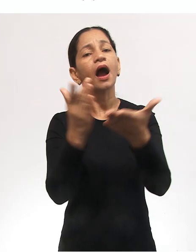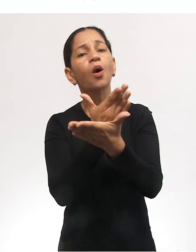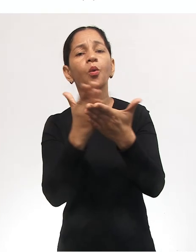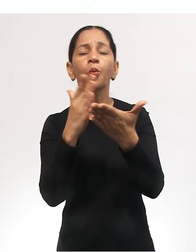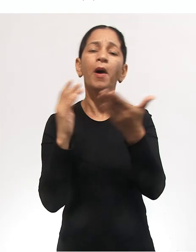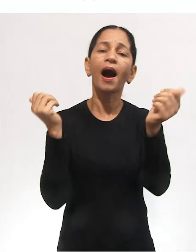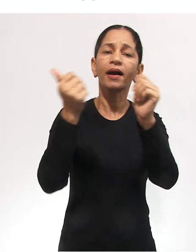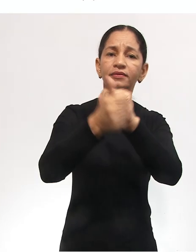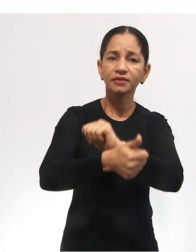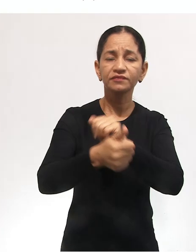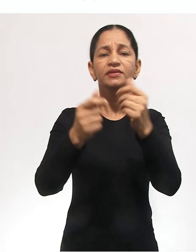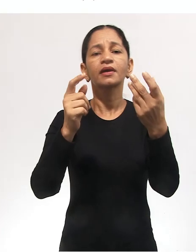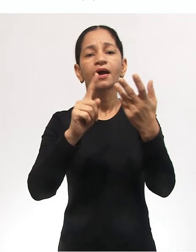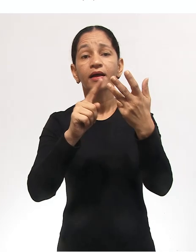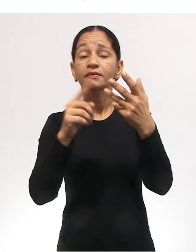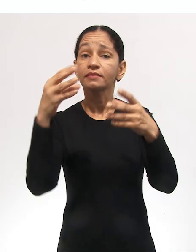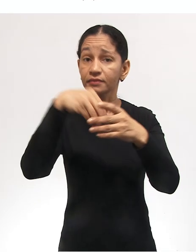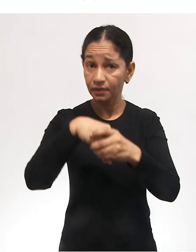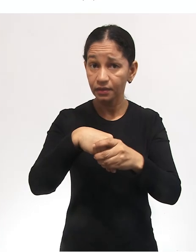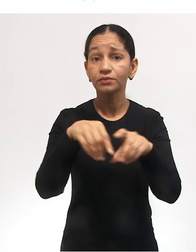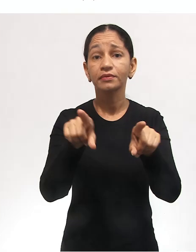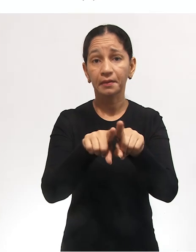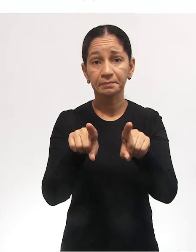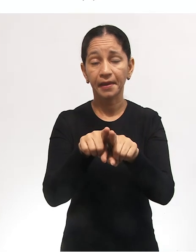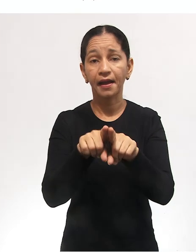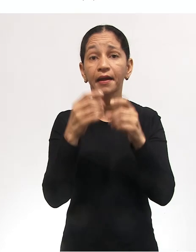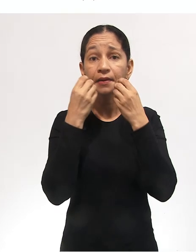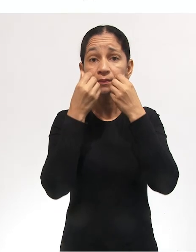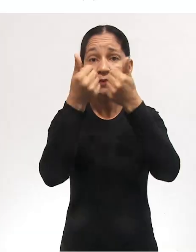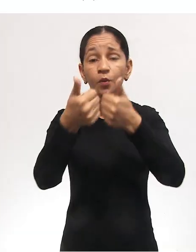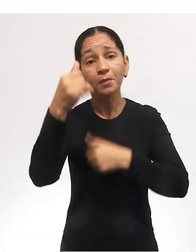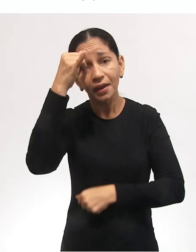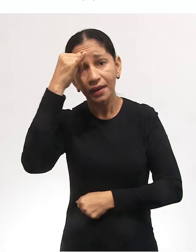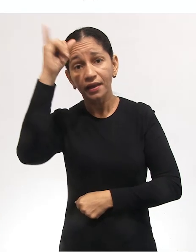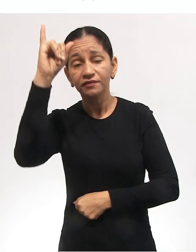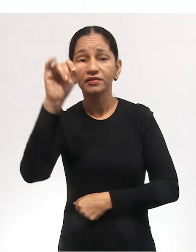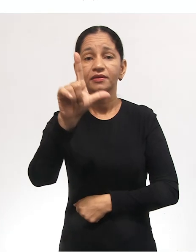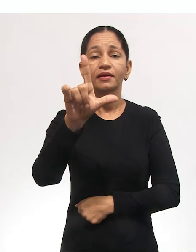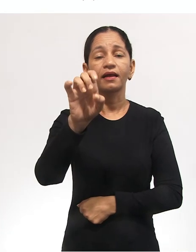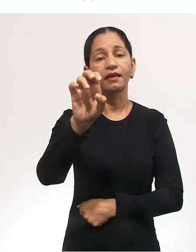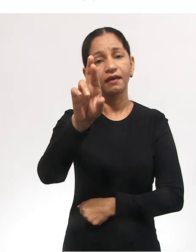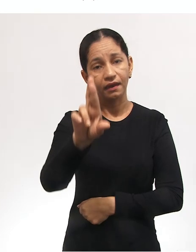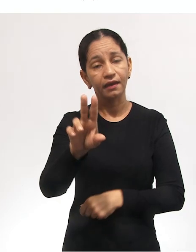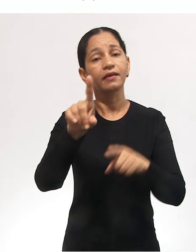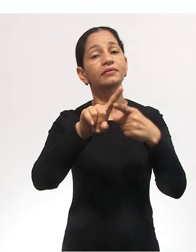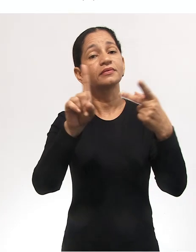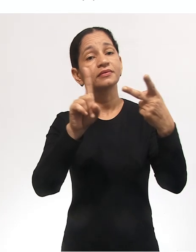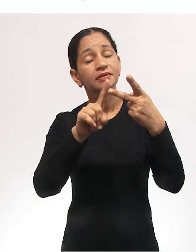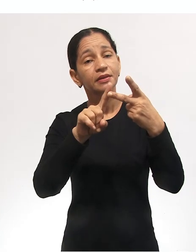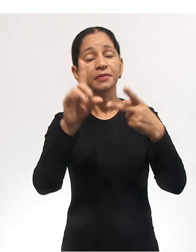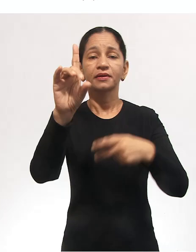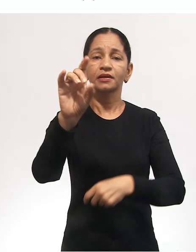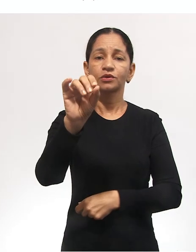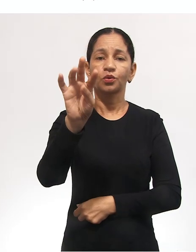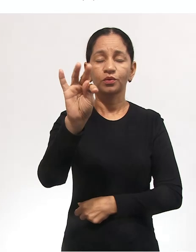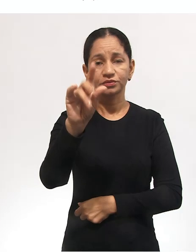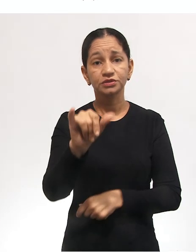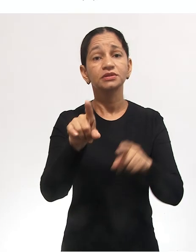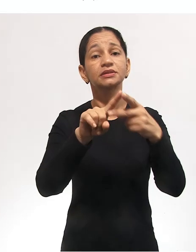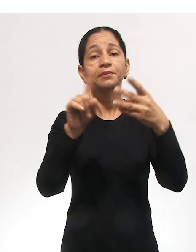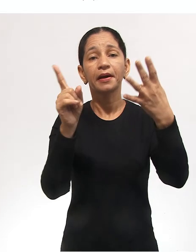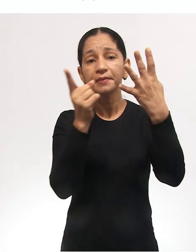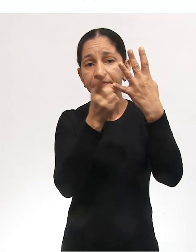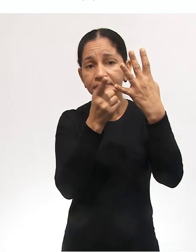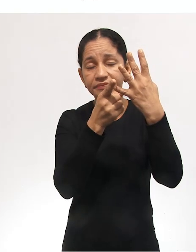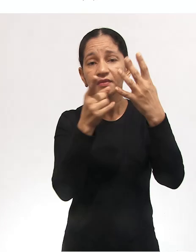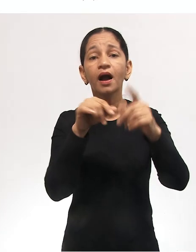A importância da ergonomia para a prevenção de lesões. Falei um pouquinho sobre a ginástica laboral com relação à